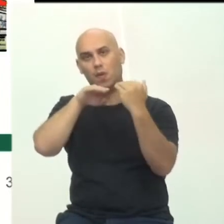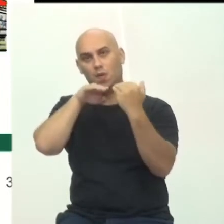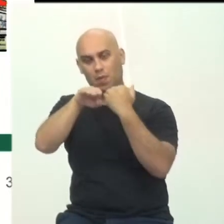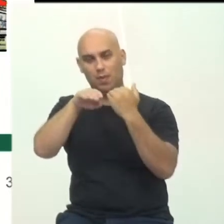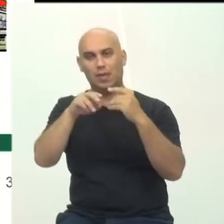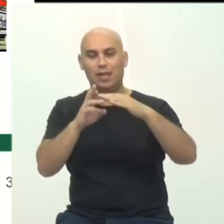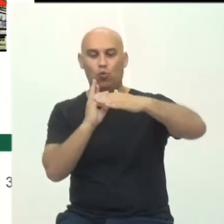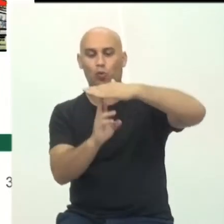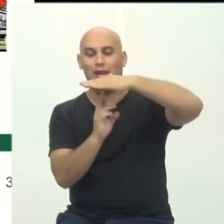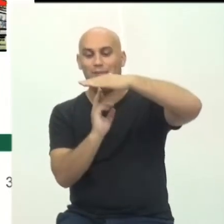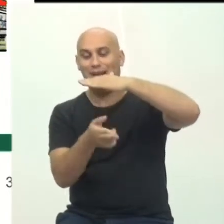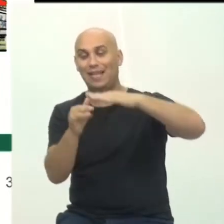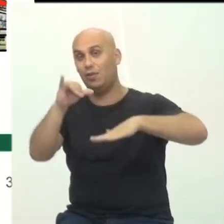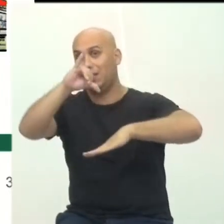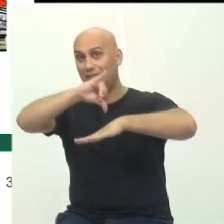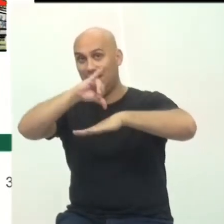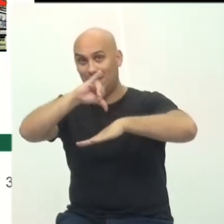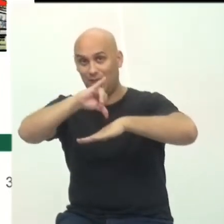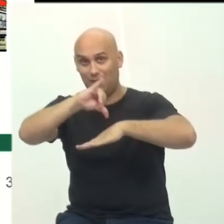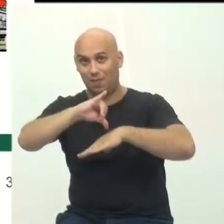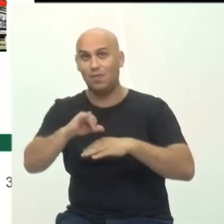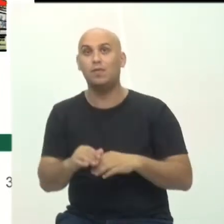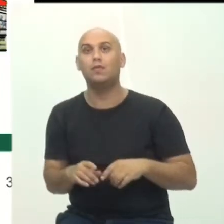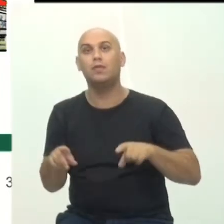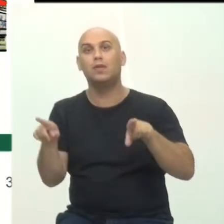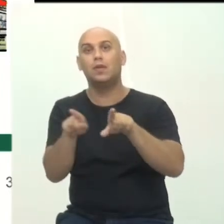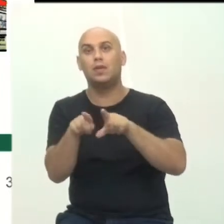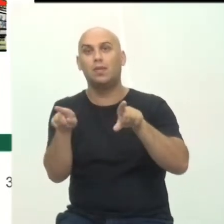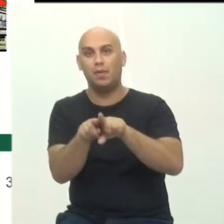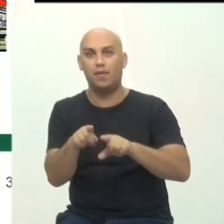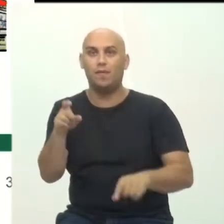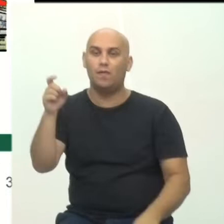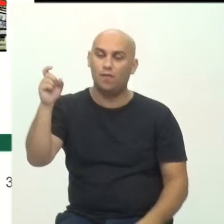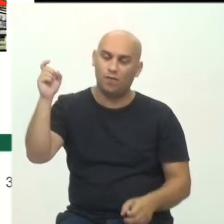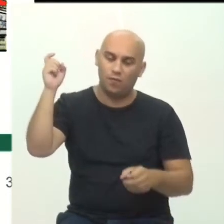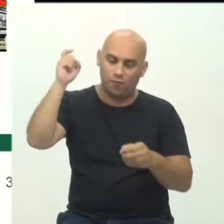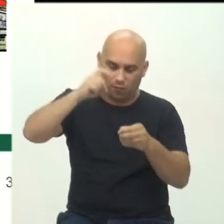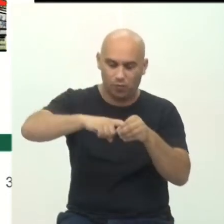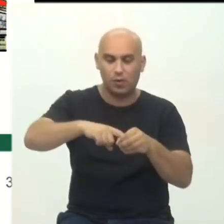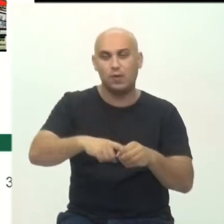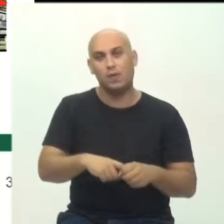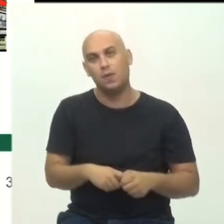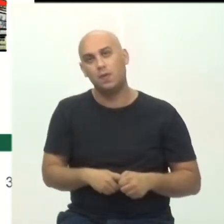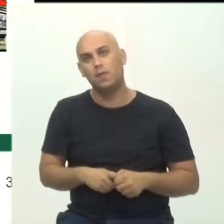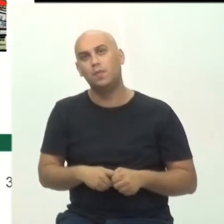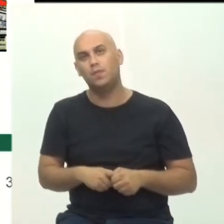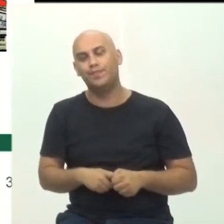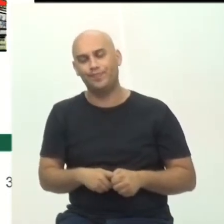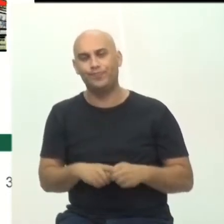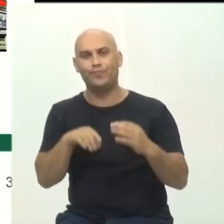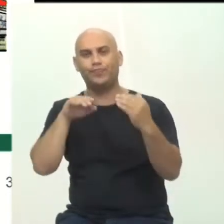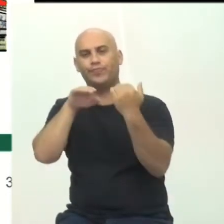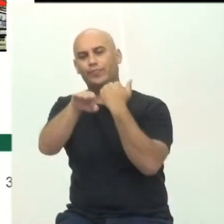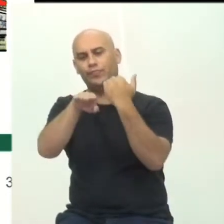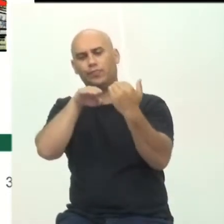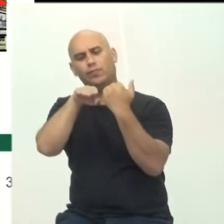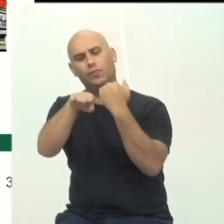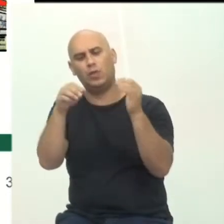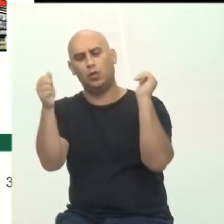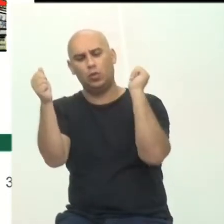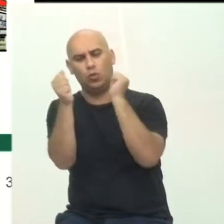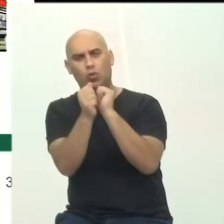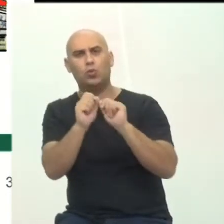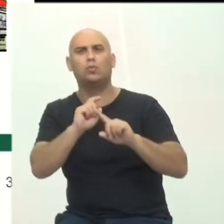terminal. E aí, no final, também retorna com uma ciclovia unidirecional